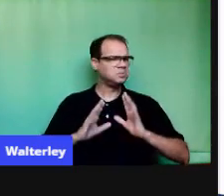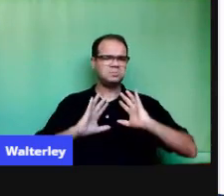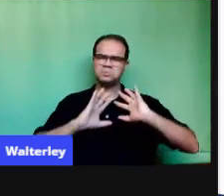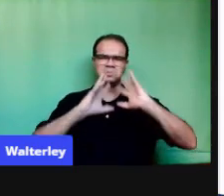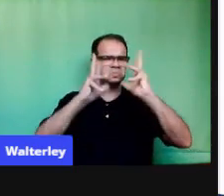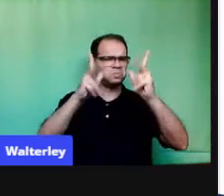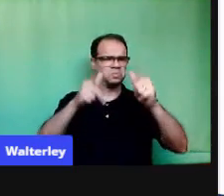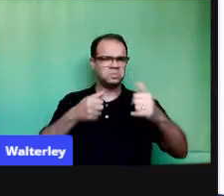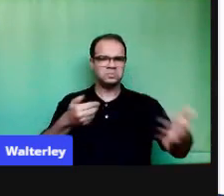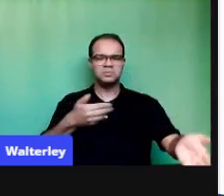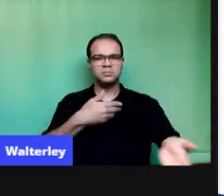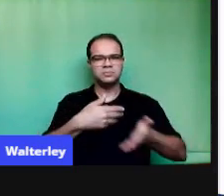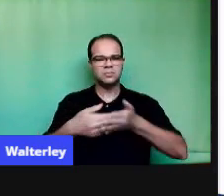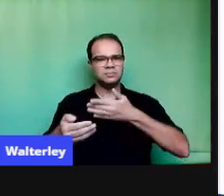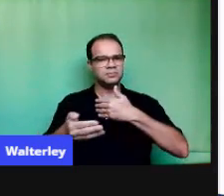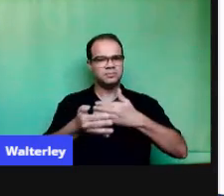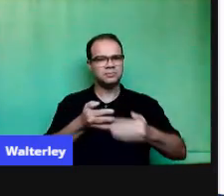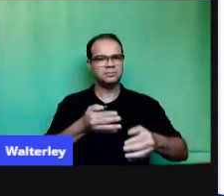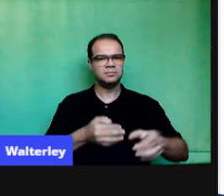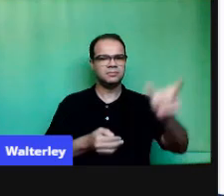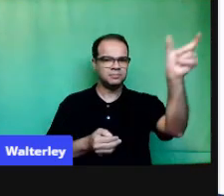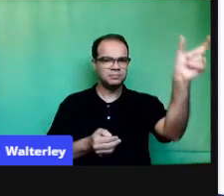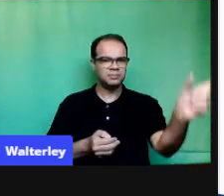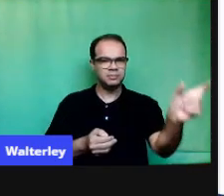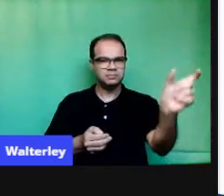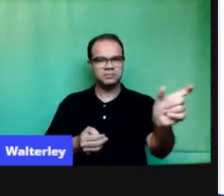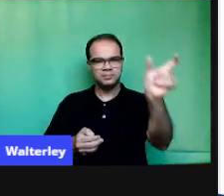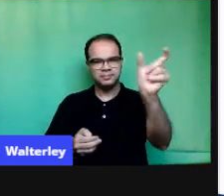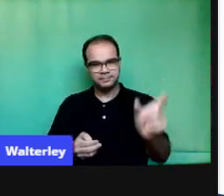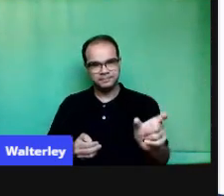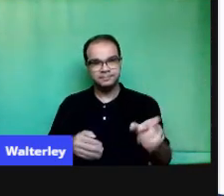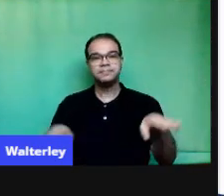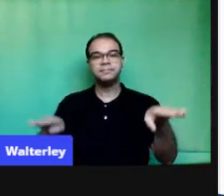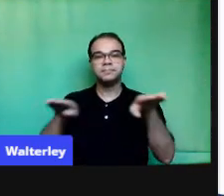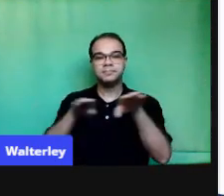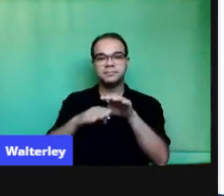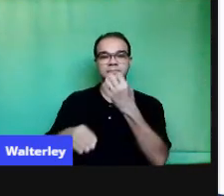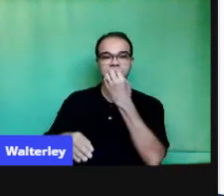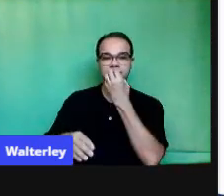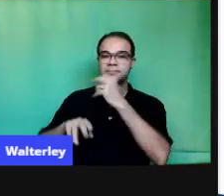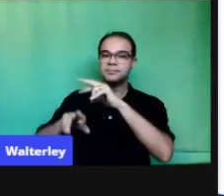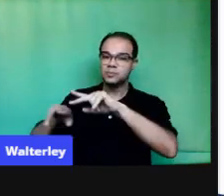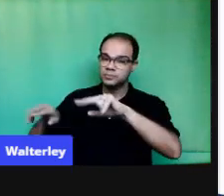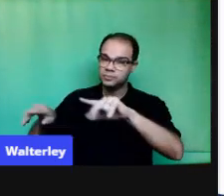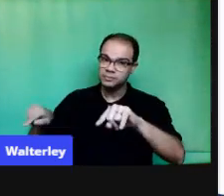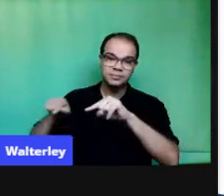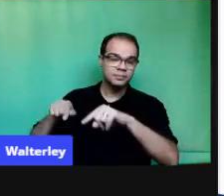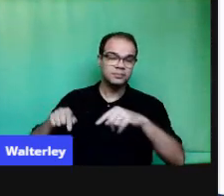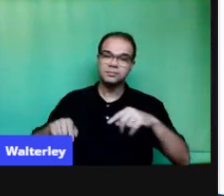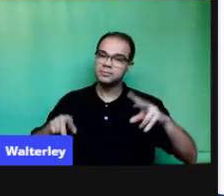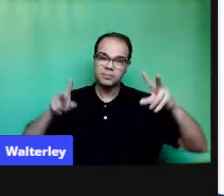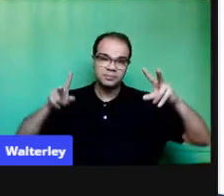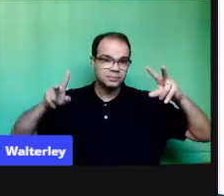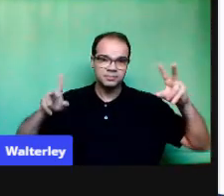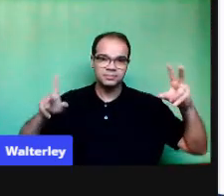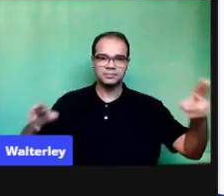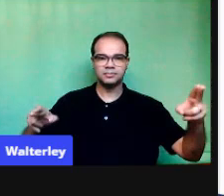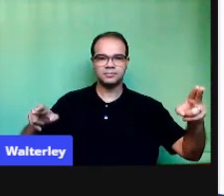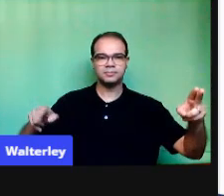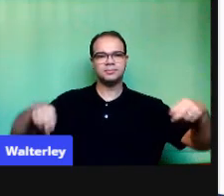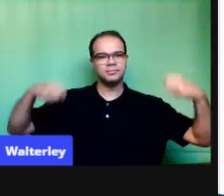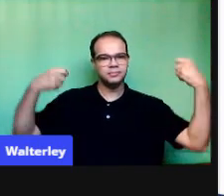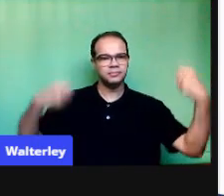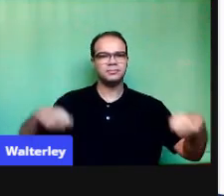e bem-estar humano pode estar nessa teoria que tem surgido na